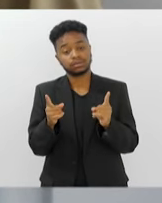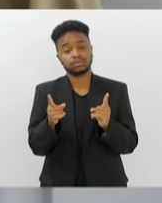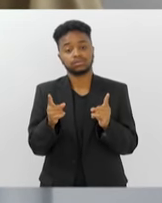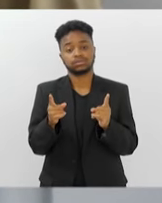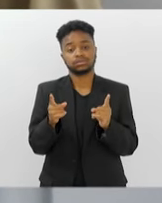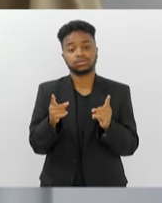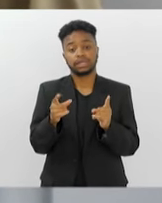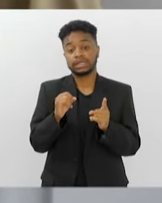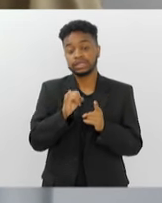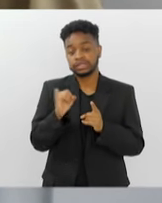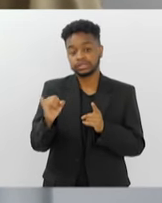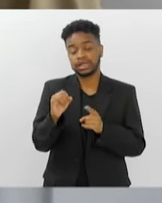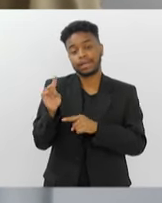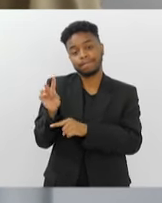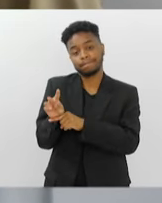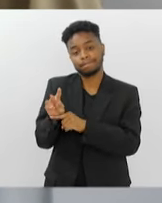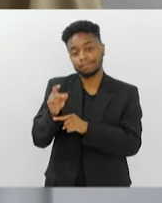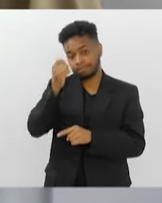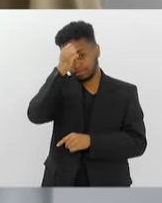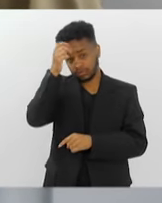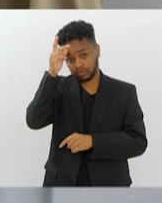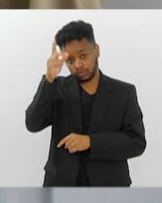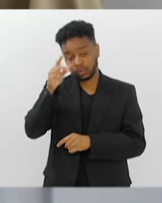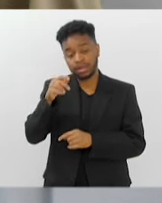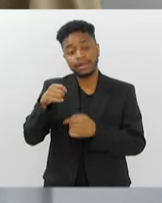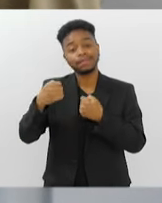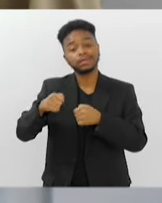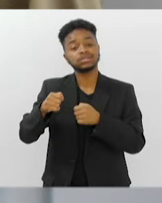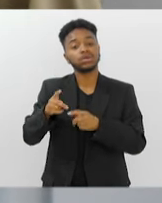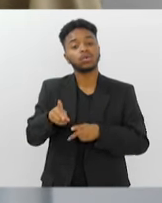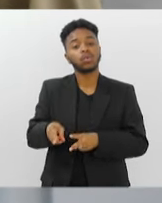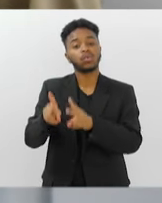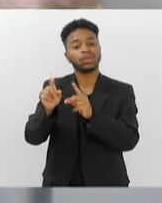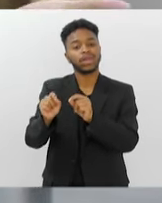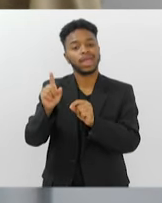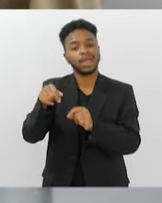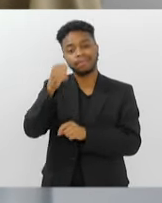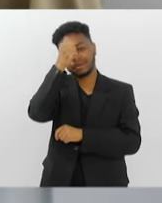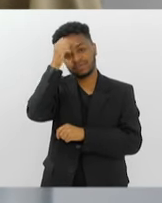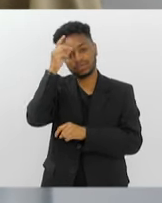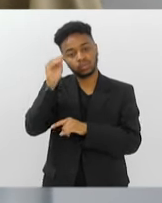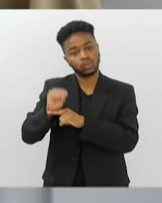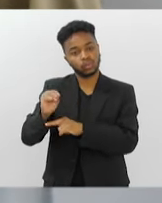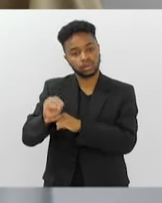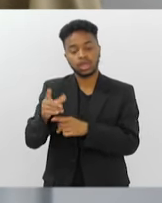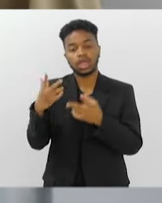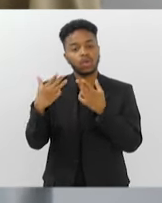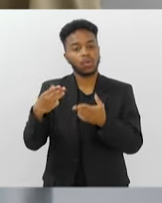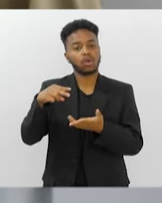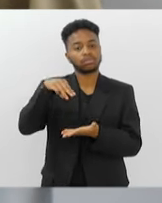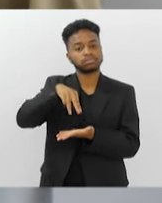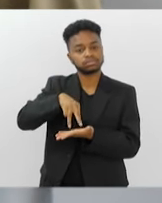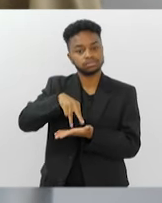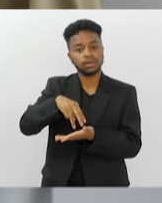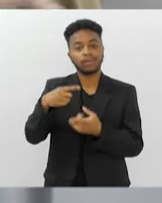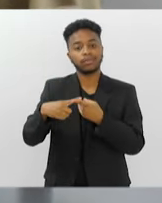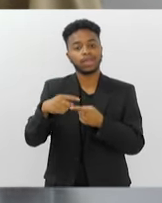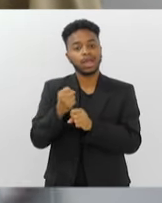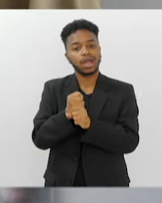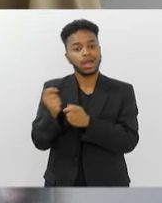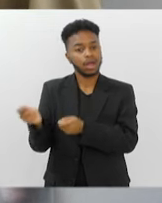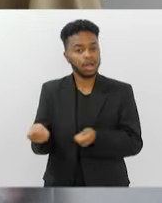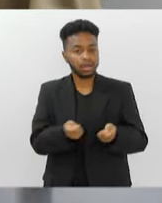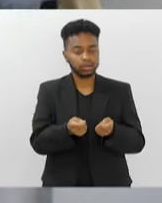uma sessão paraa prefeitura do Rio quem tem que manter aquilo ali manutenida é é a prefeitura do Rio no caso do Sambódromo é a mesma coisa todo ano